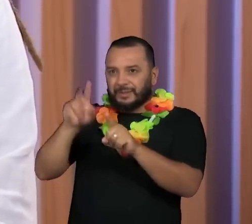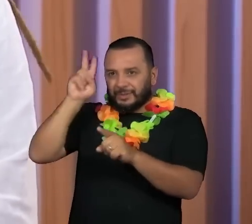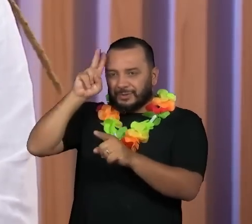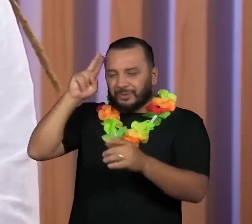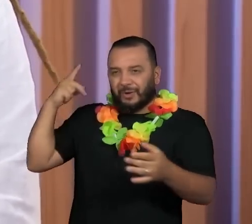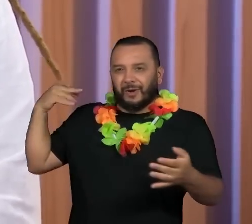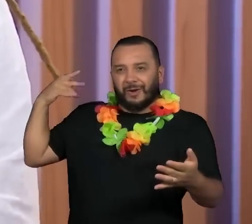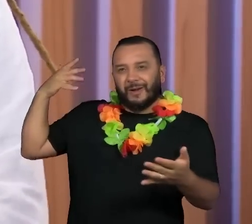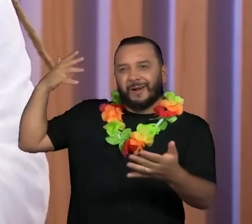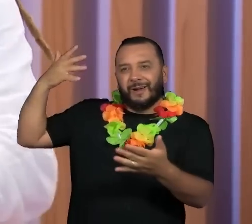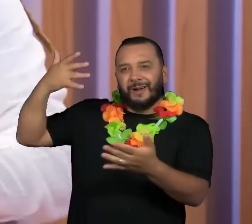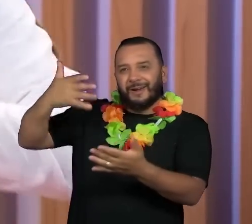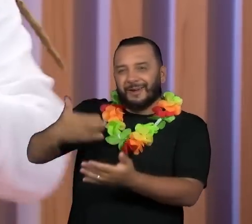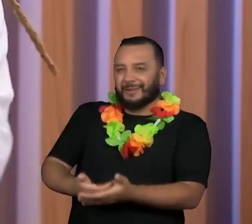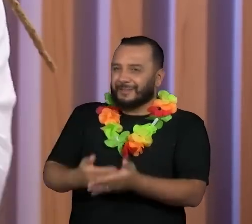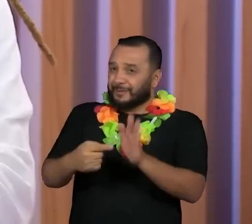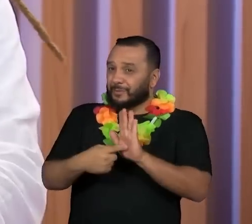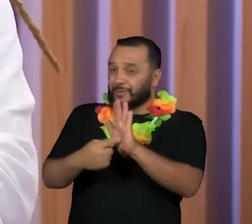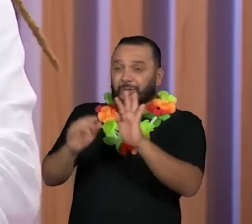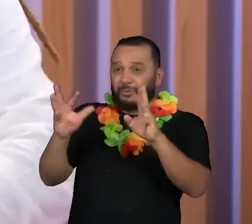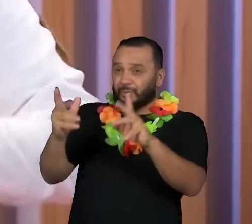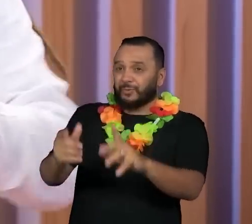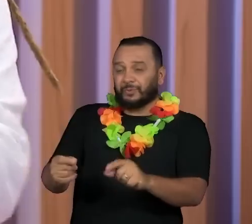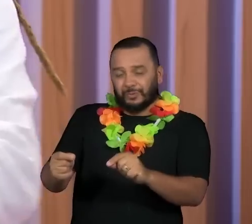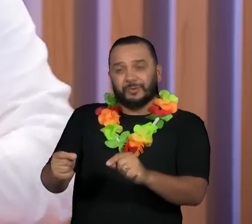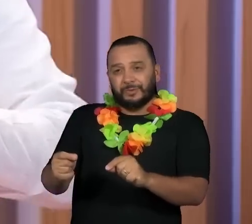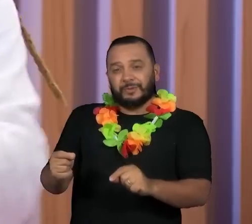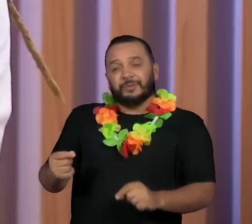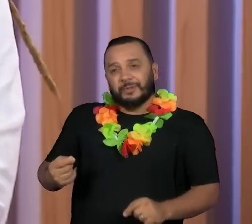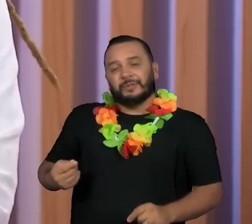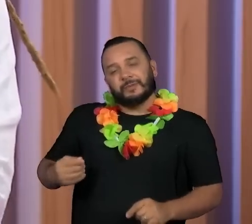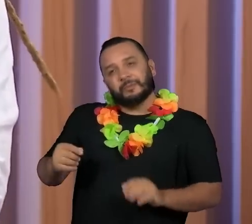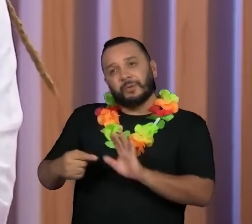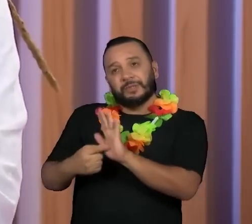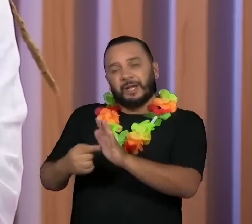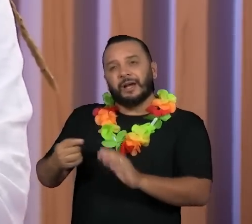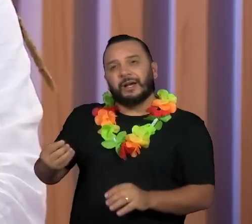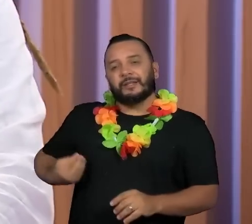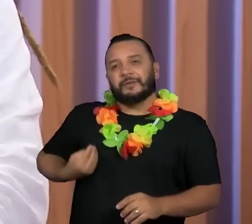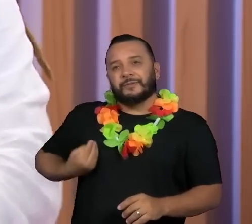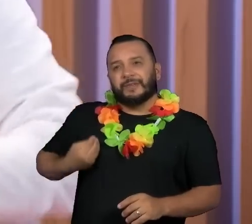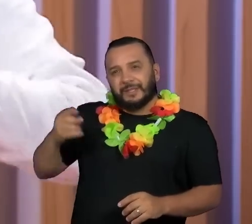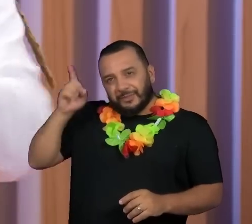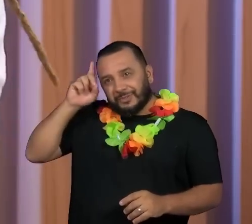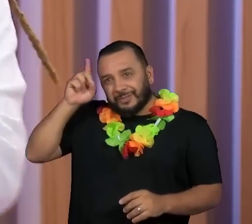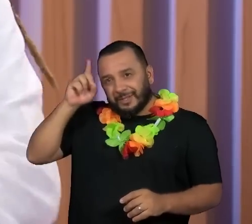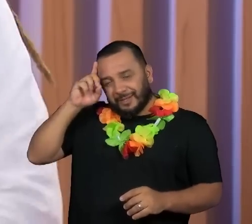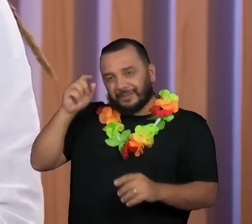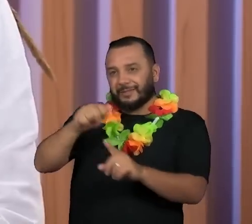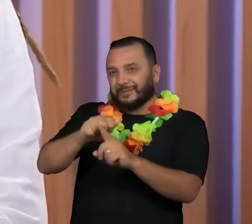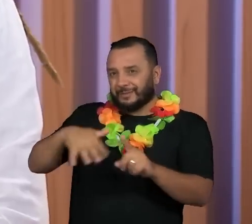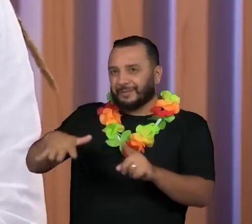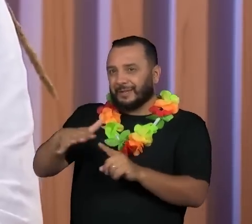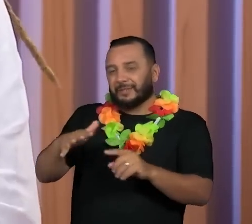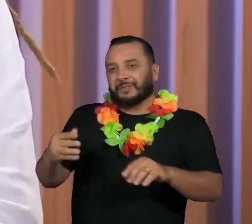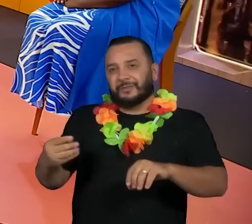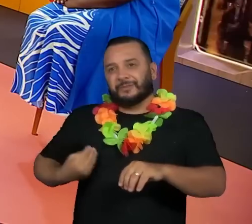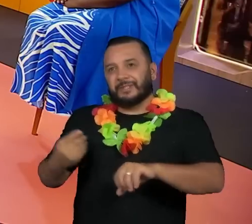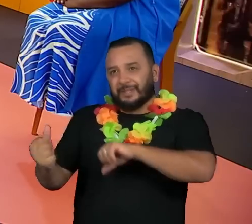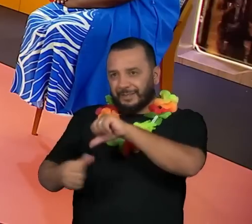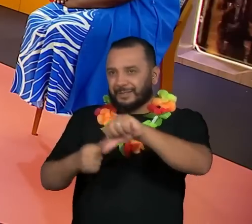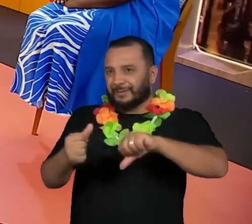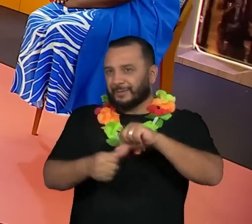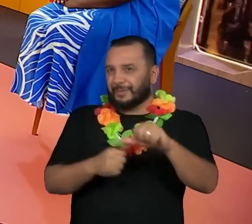gente extrair tudo isso para a gente levar para o nosso dia a dia, o nosso cotidiano na nossa sociedade, para a gente transformar o nosso viver